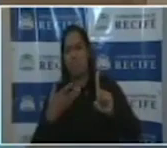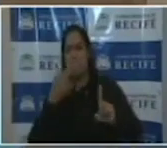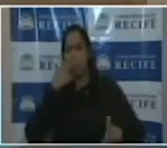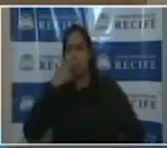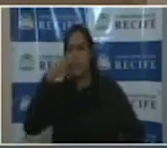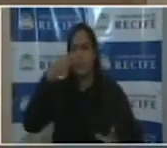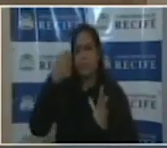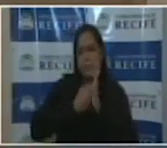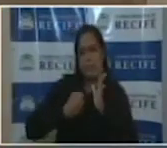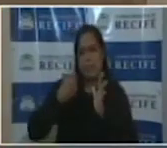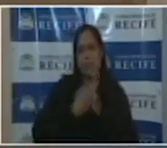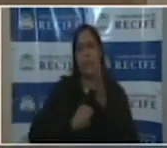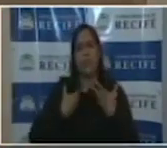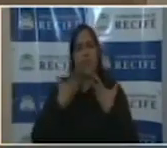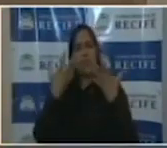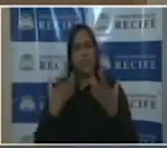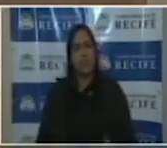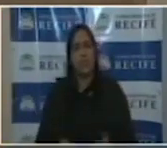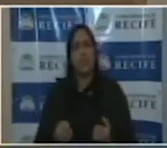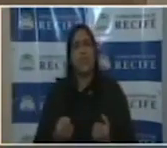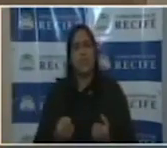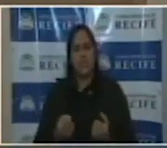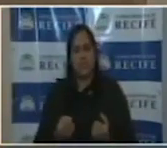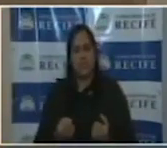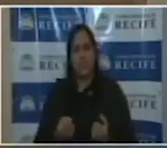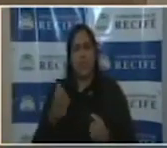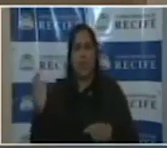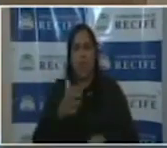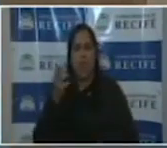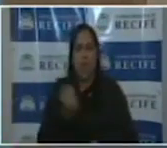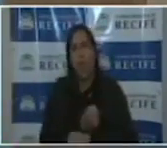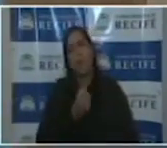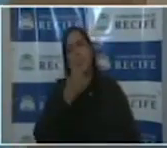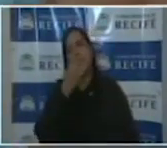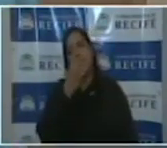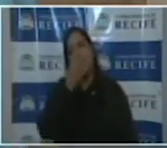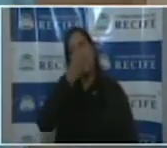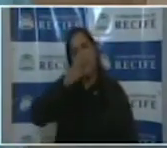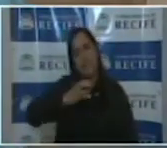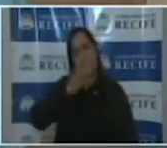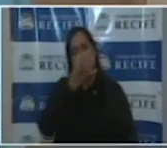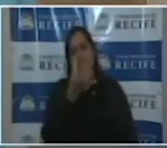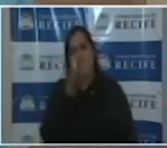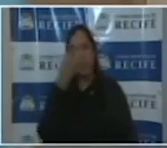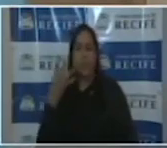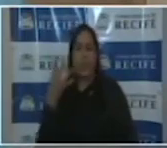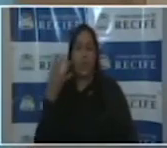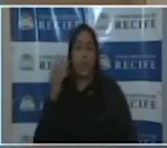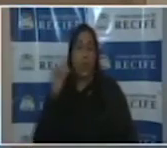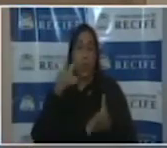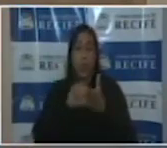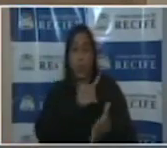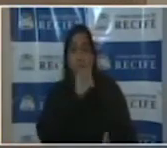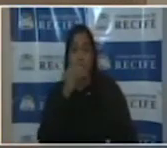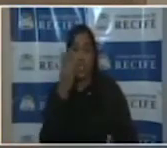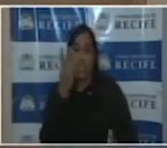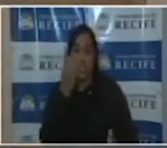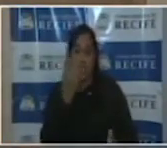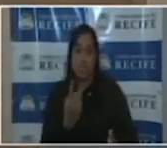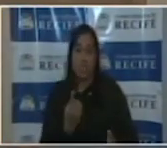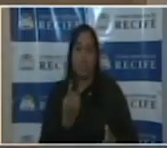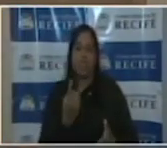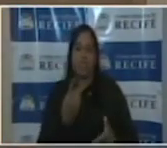presidência da República após o golpe de 1964, que no último dia 31 fez um